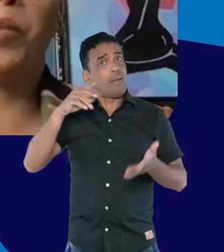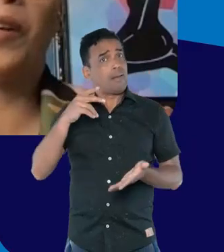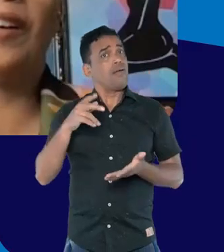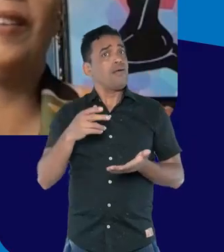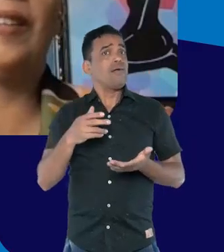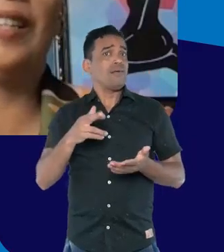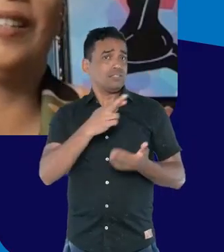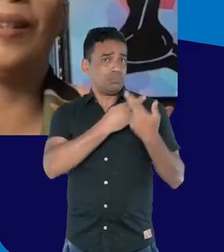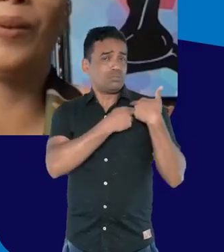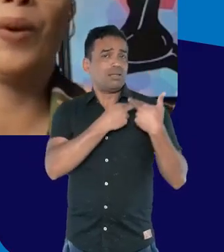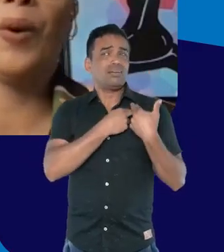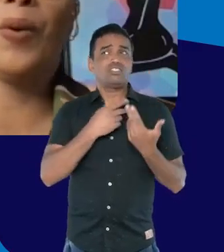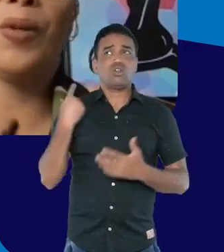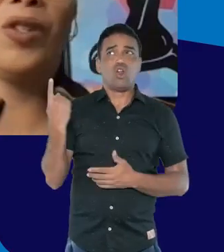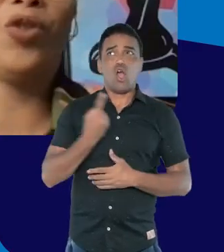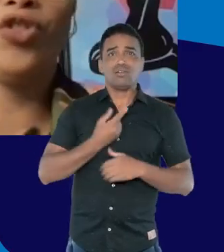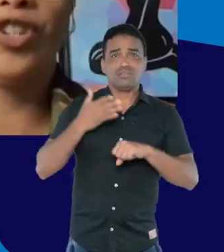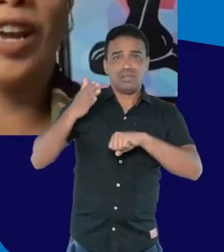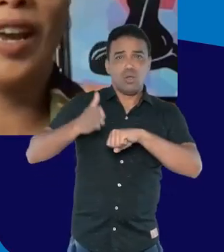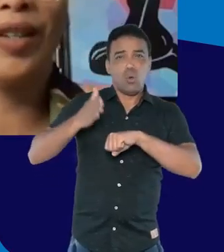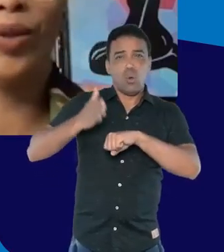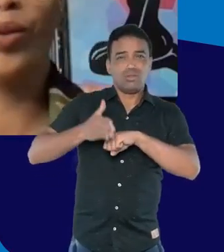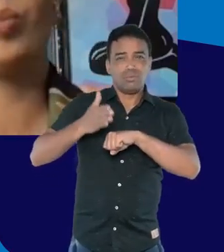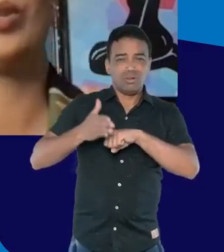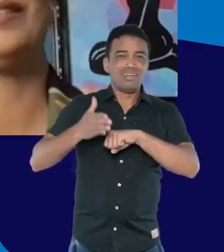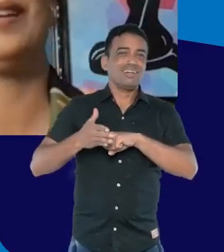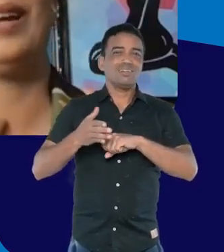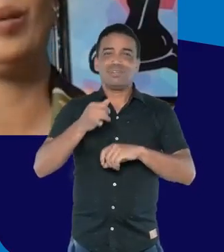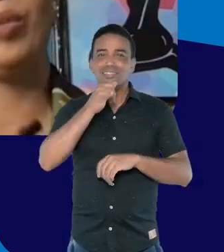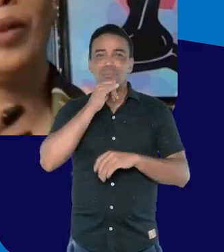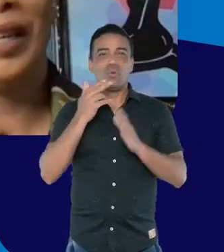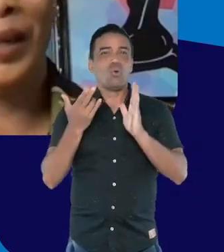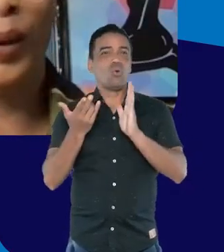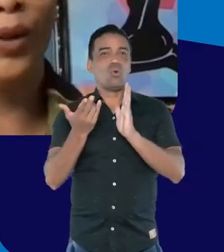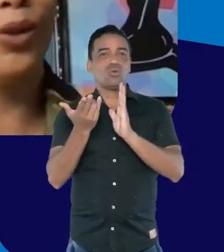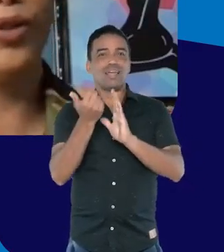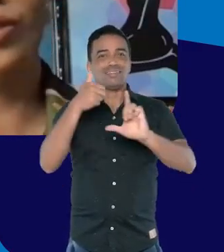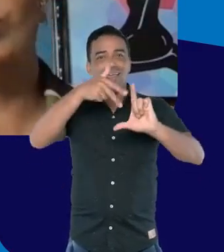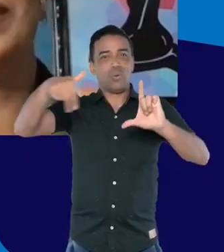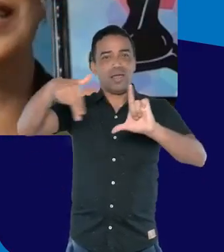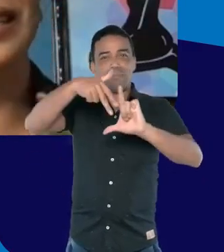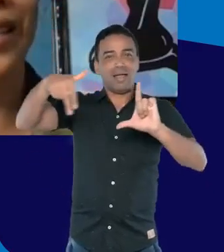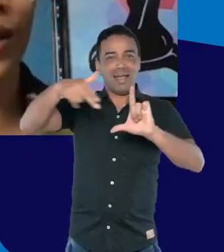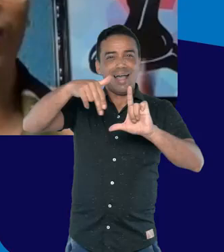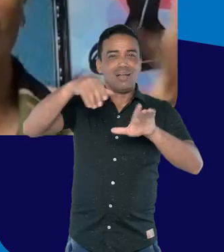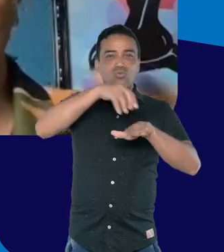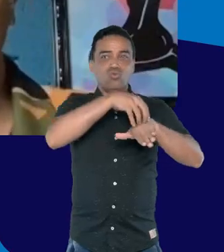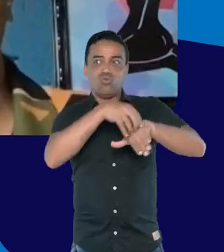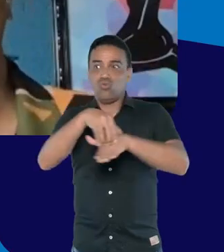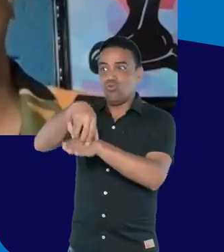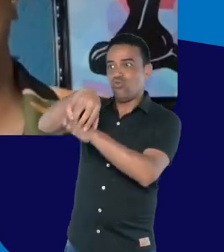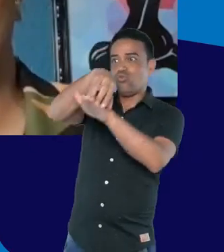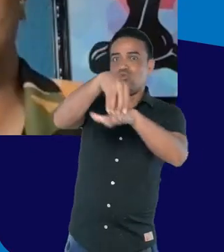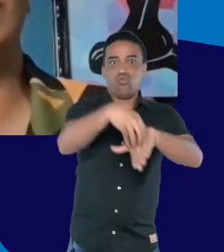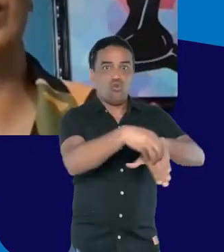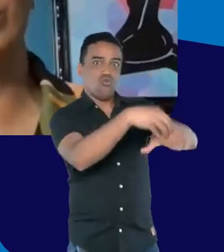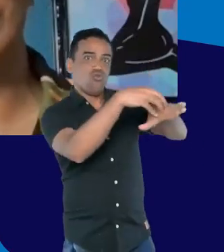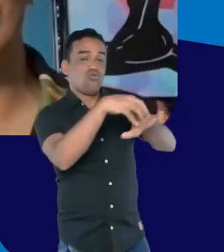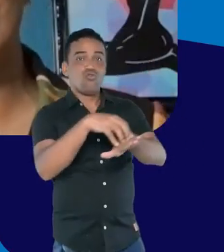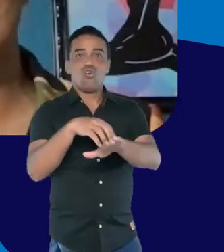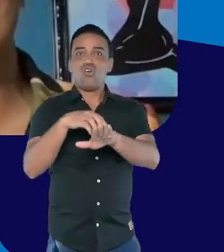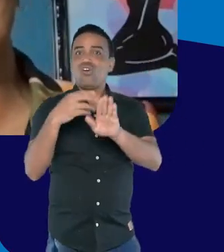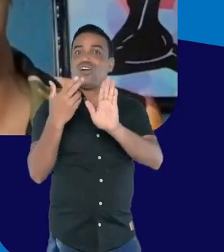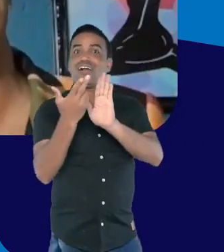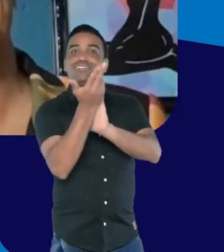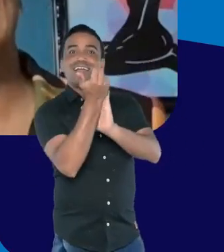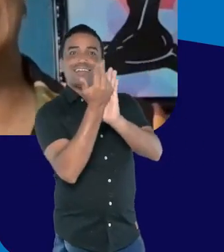pouco contemporâneo ali, então, os Jacksons, por exemplo, e outros gibis de ficção científica, tudo